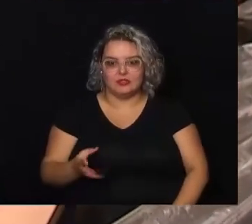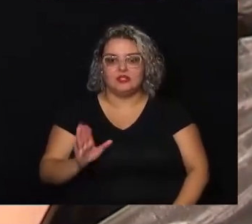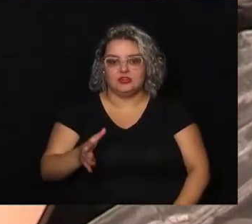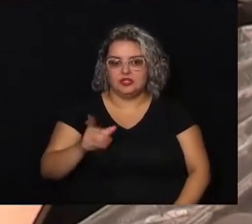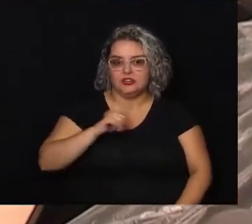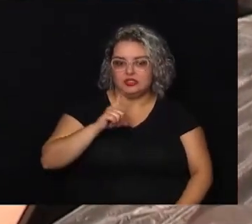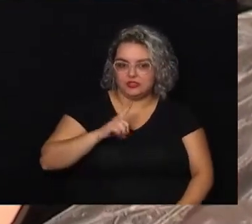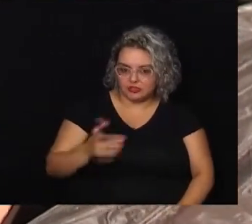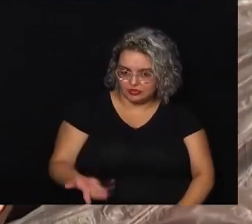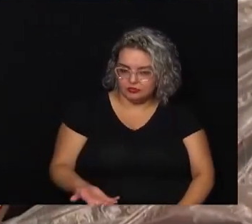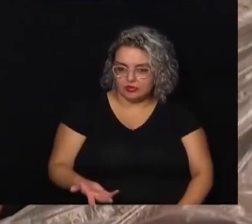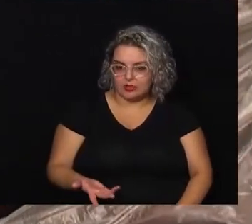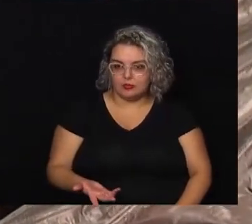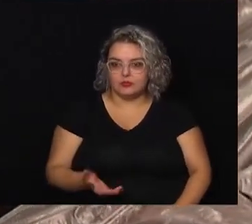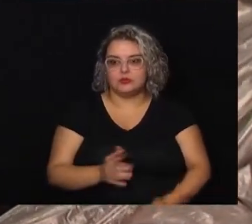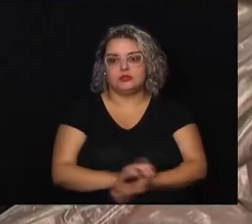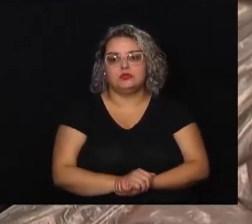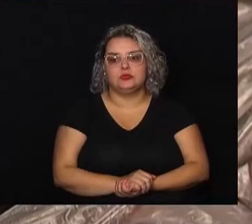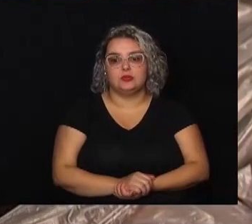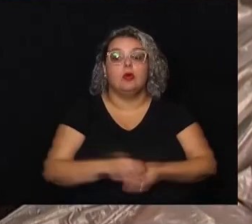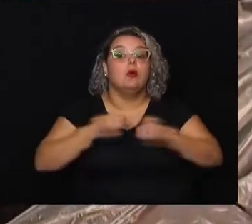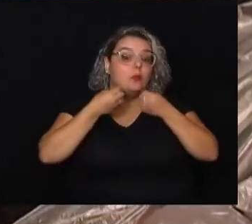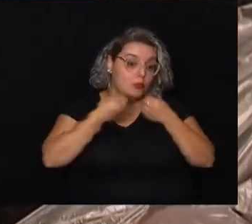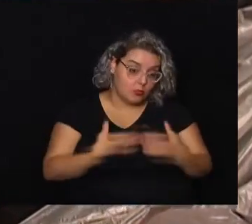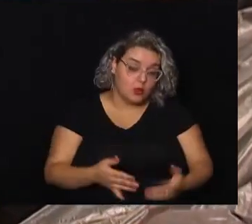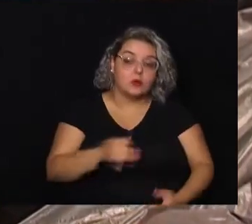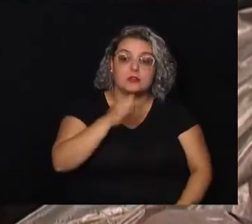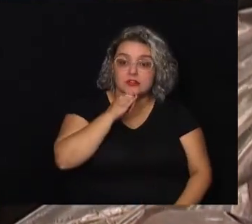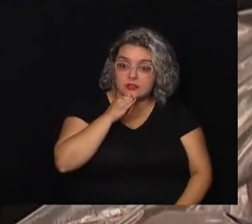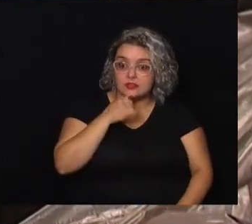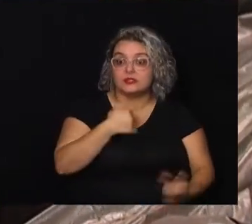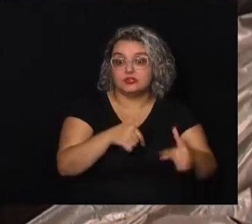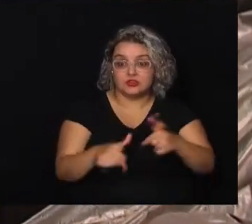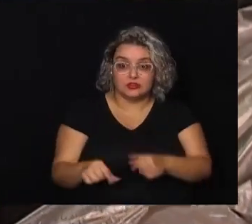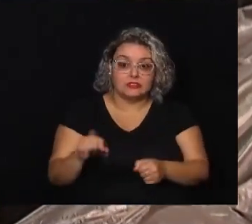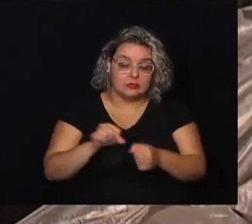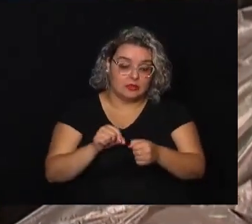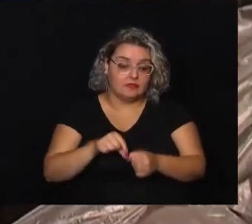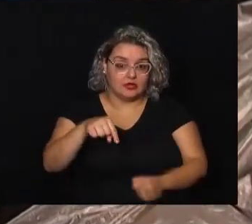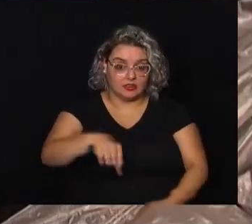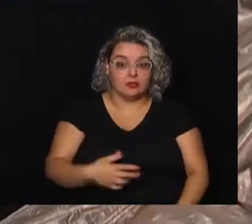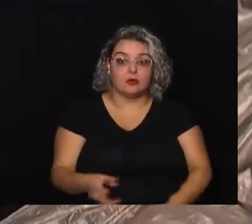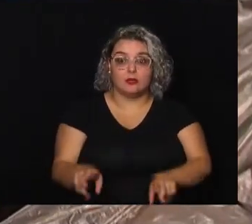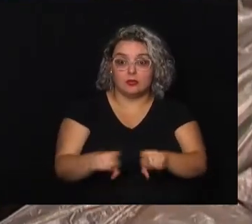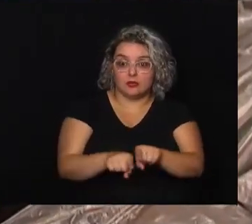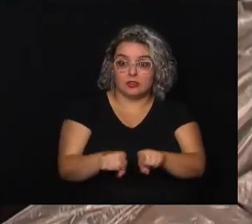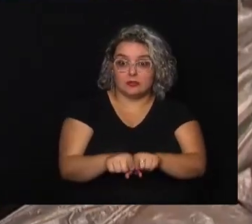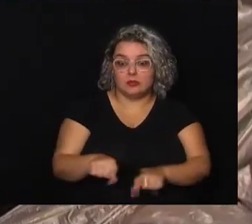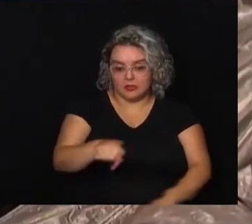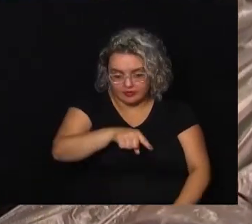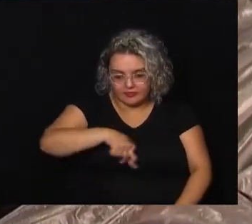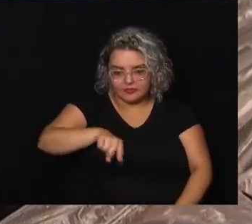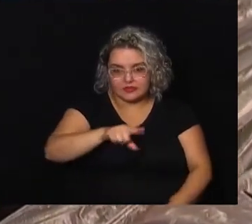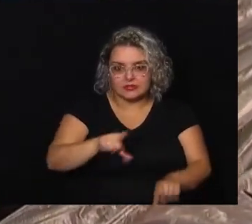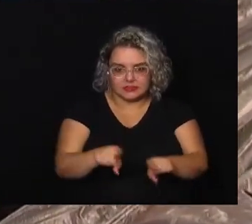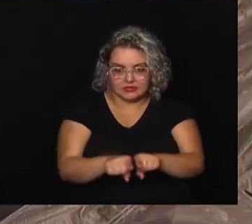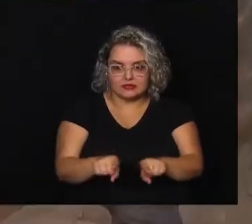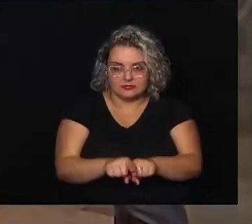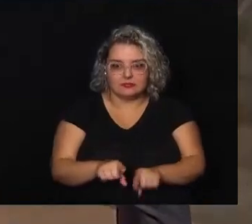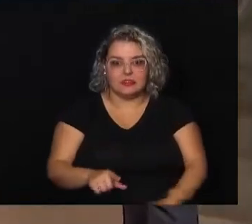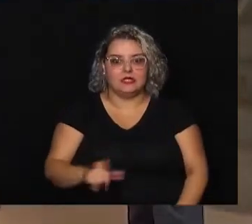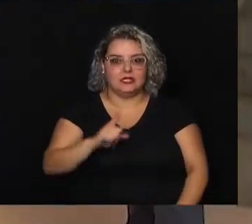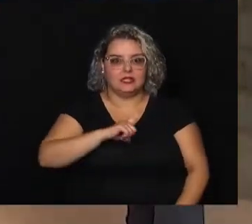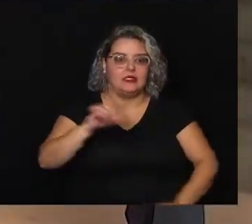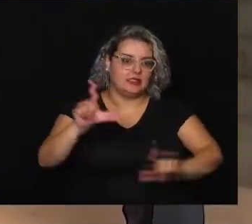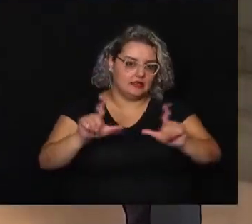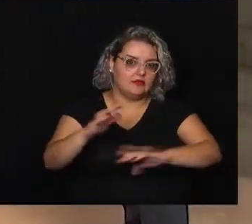tivemos bons exemplos de trabalhos realizados aqui, assim como vocês também têm a TV Câmara,